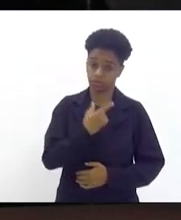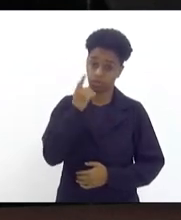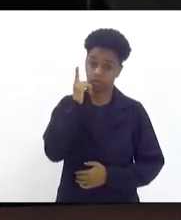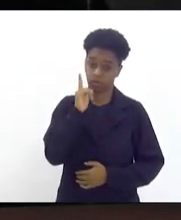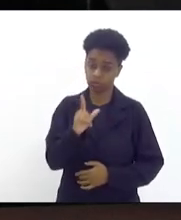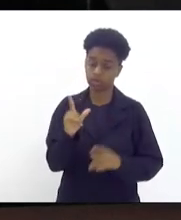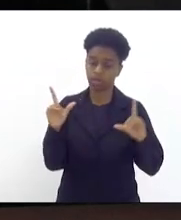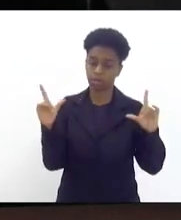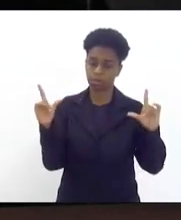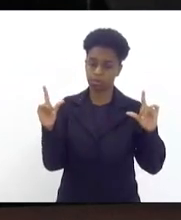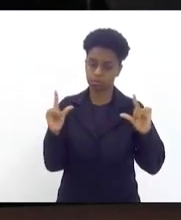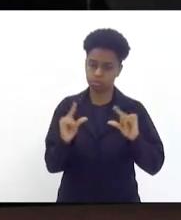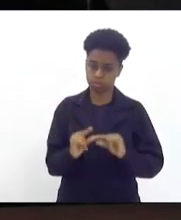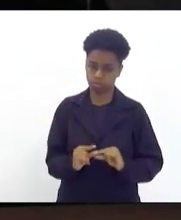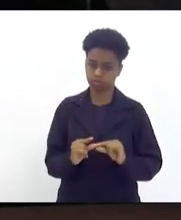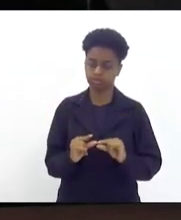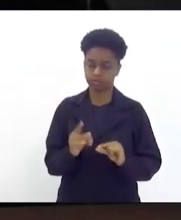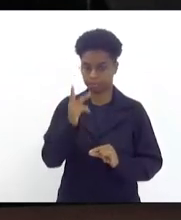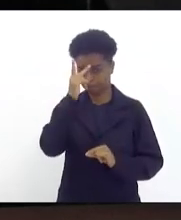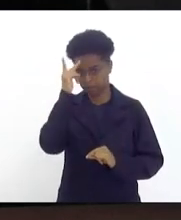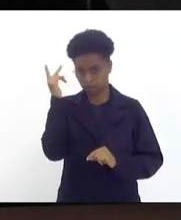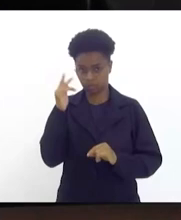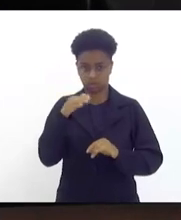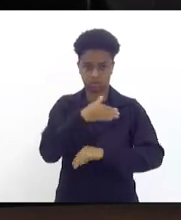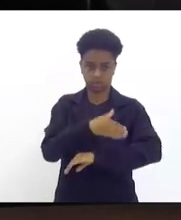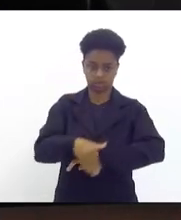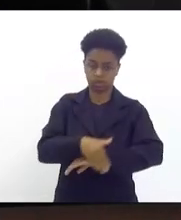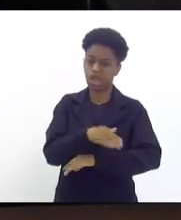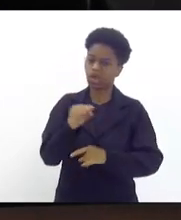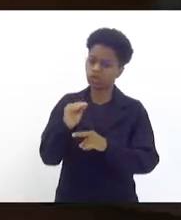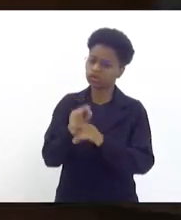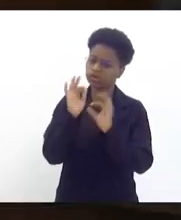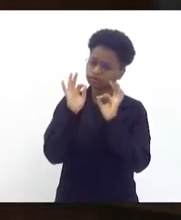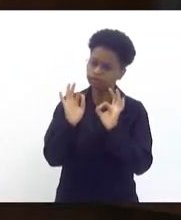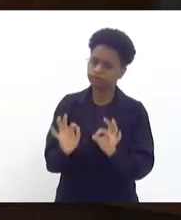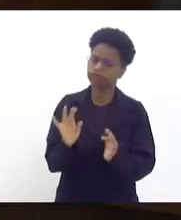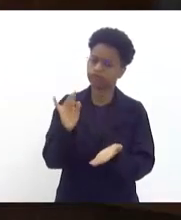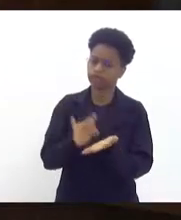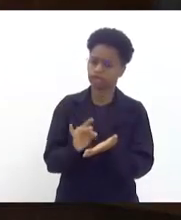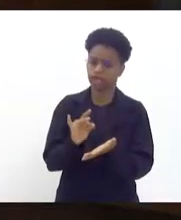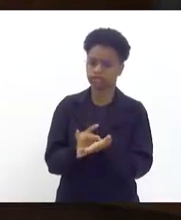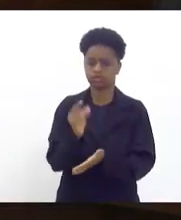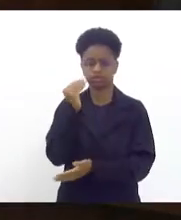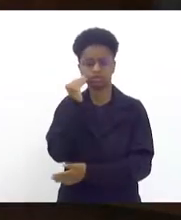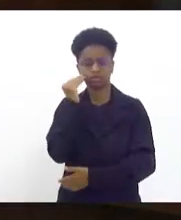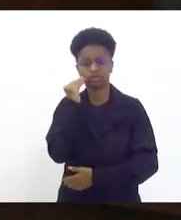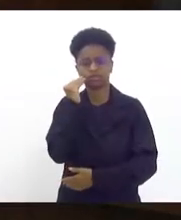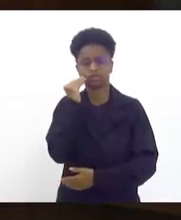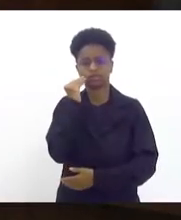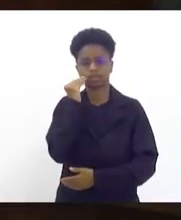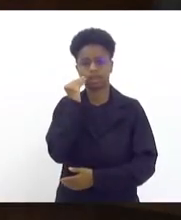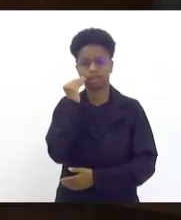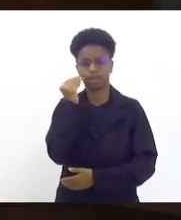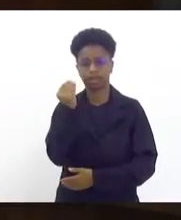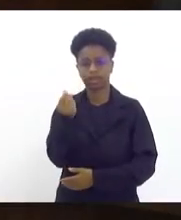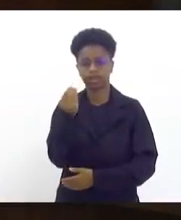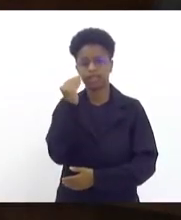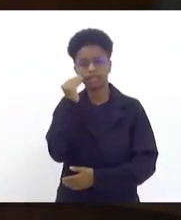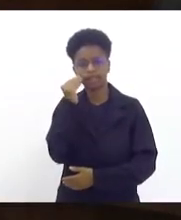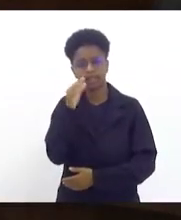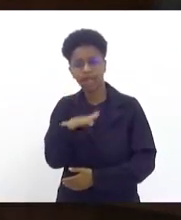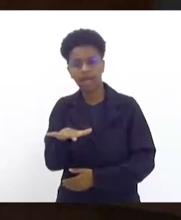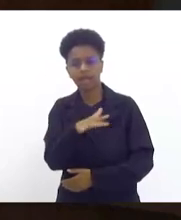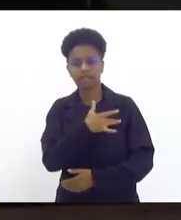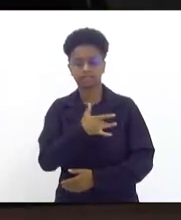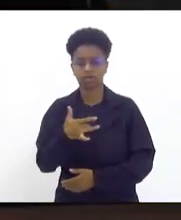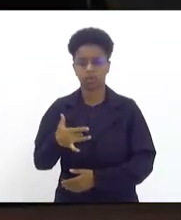redução concreta E aí cuidar é cuidar mesmo é buscar seus é buscar a água da saúde